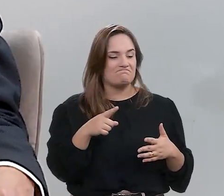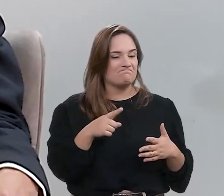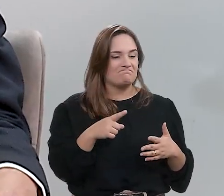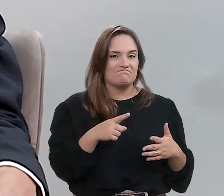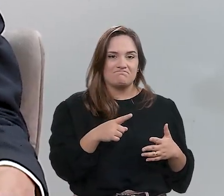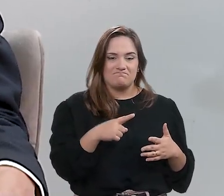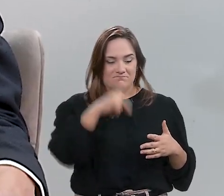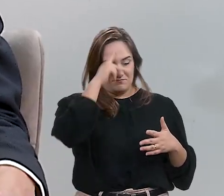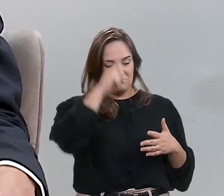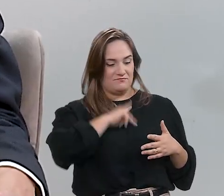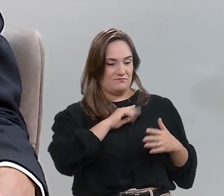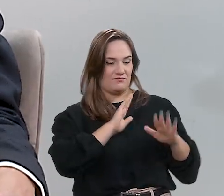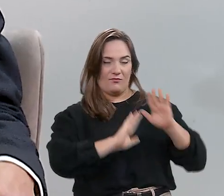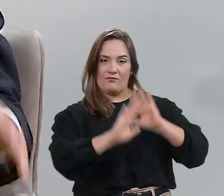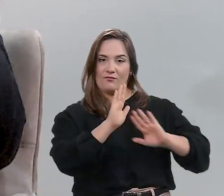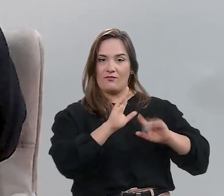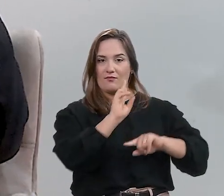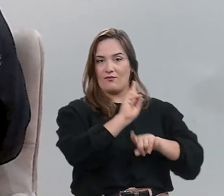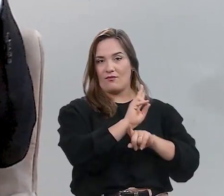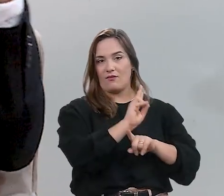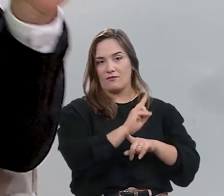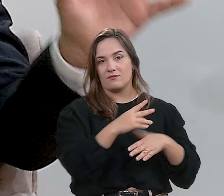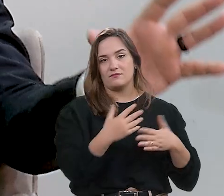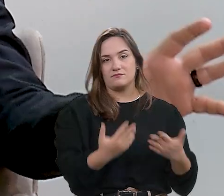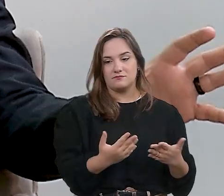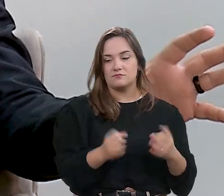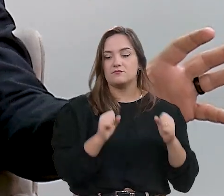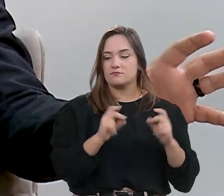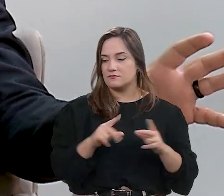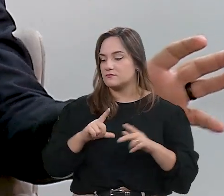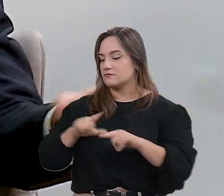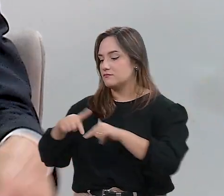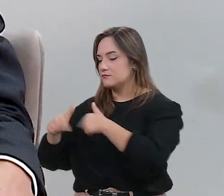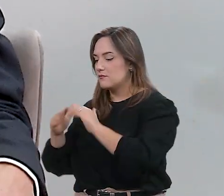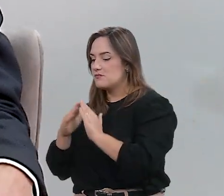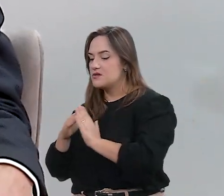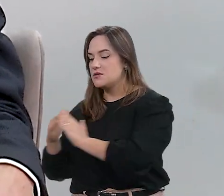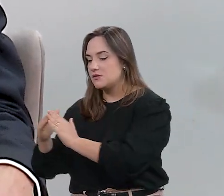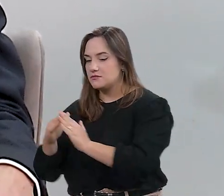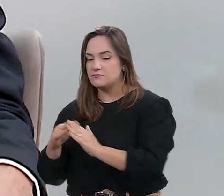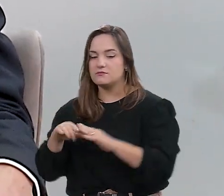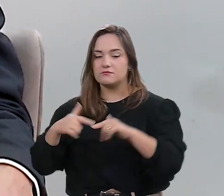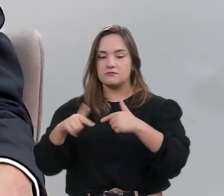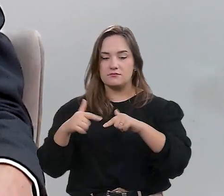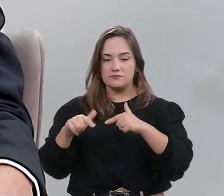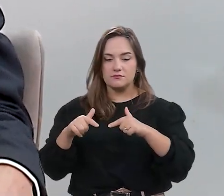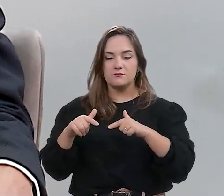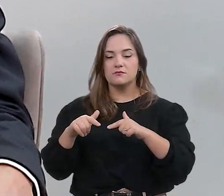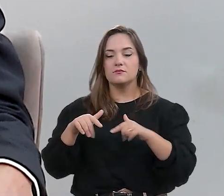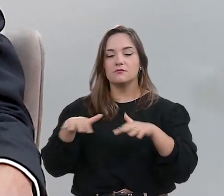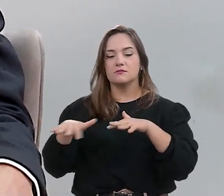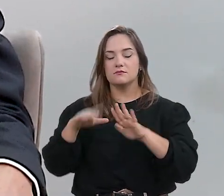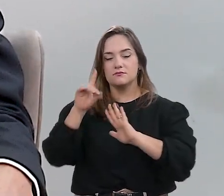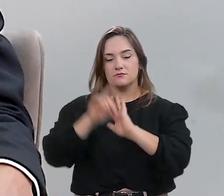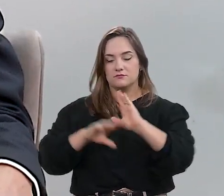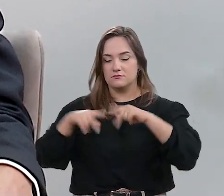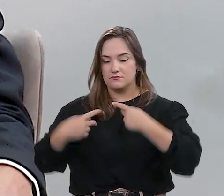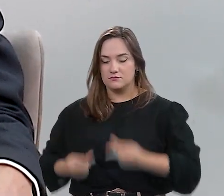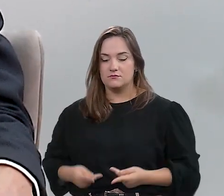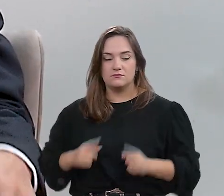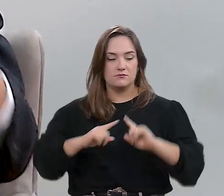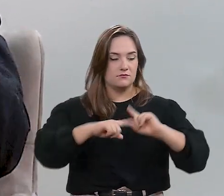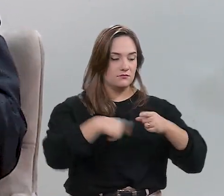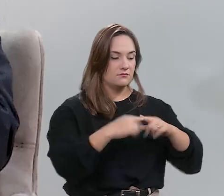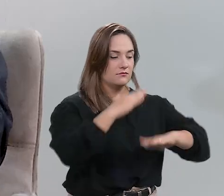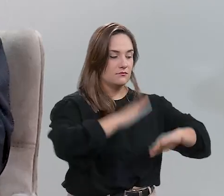manter, né? Então, em função daquele trabalho na favela, né? Do trabalho no movimento dos direitos